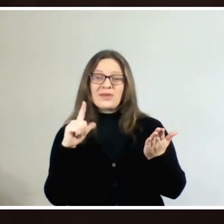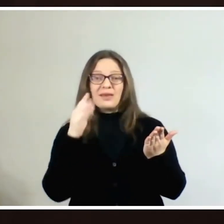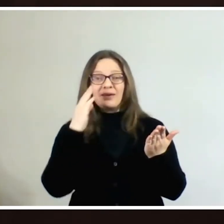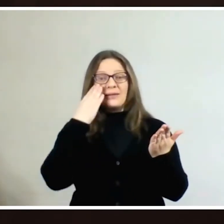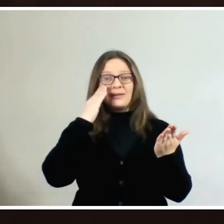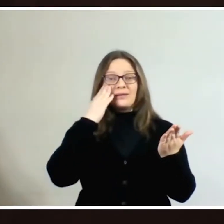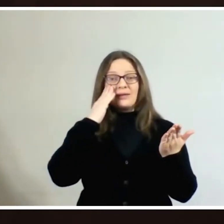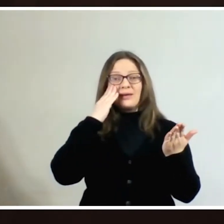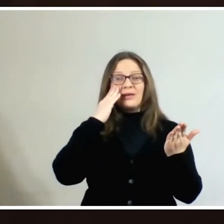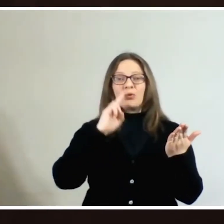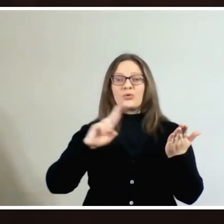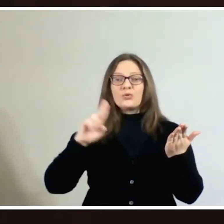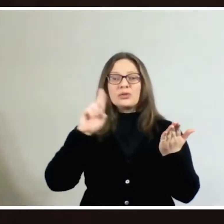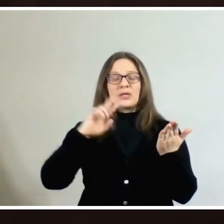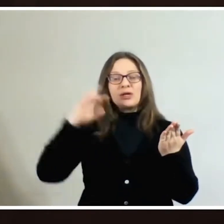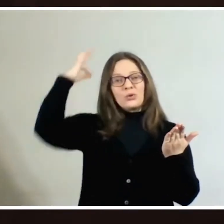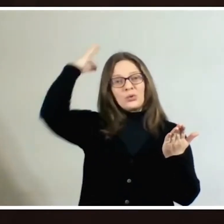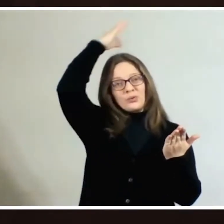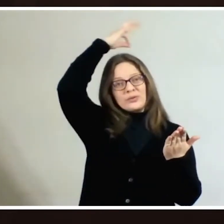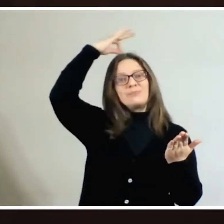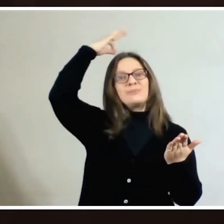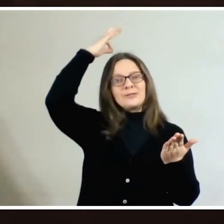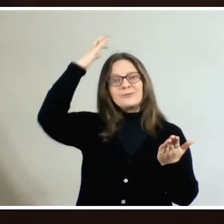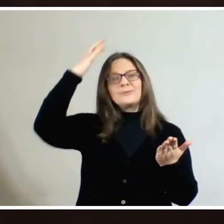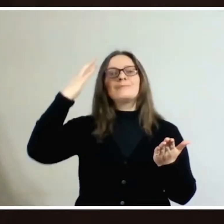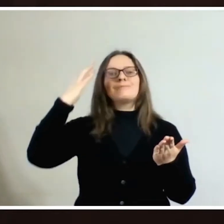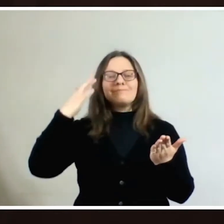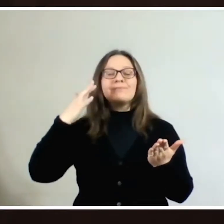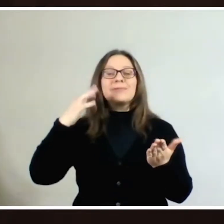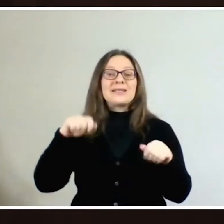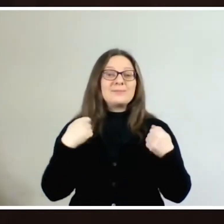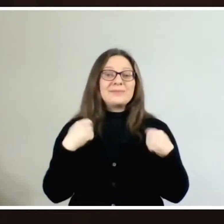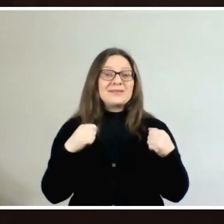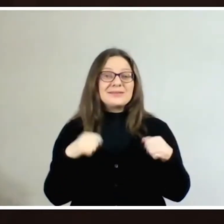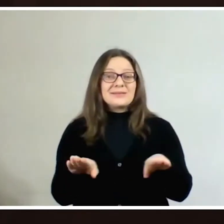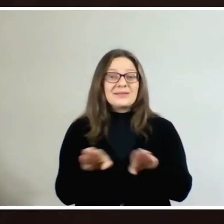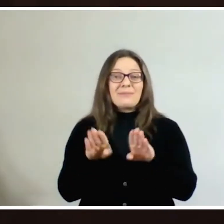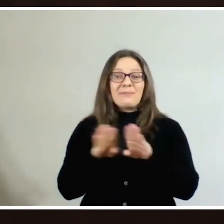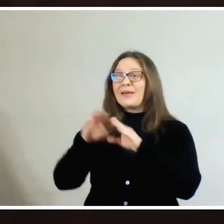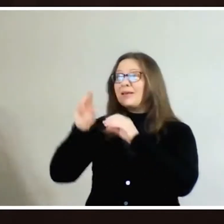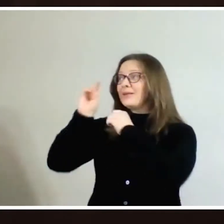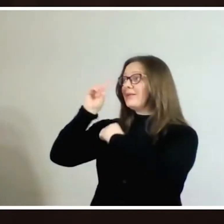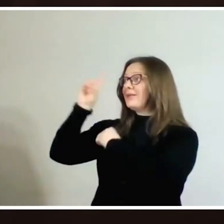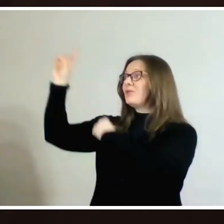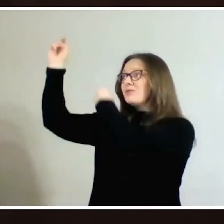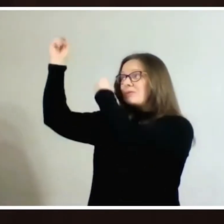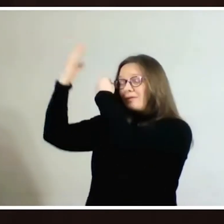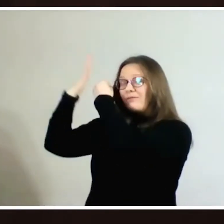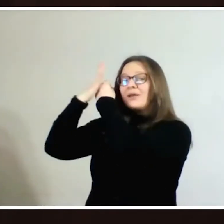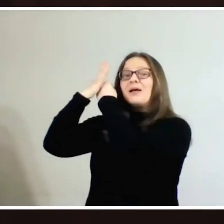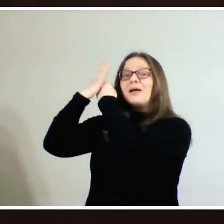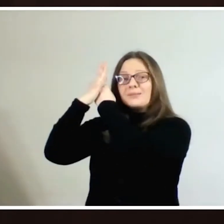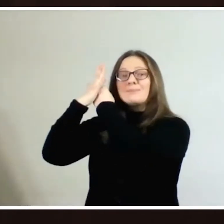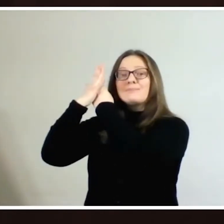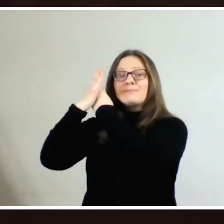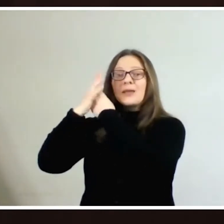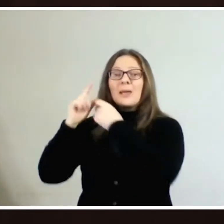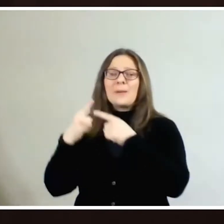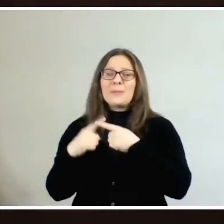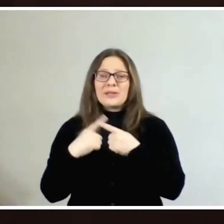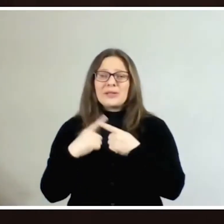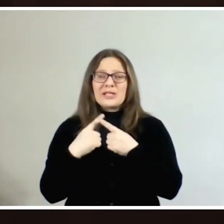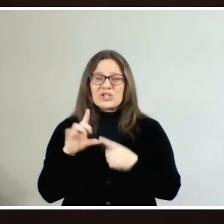pela revelação de Deus, tá? Então, se a nossa mente humana pudesse entender de uma